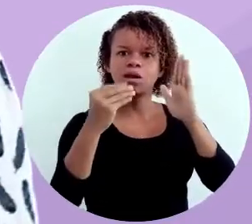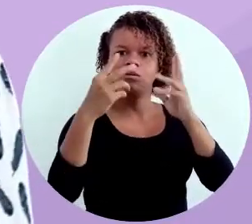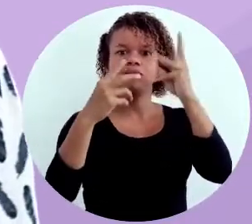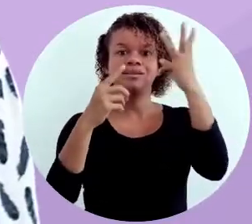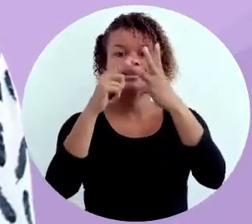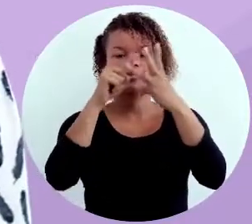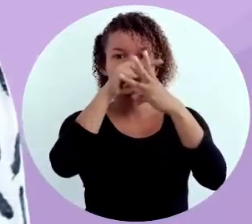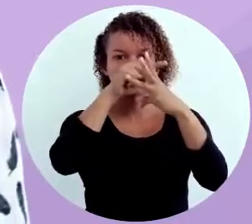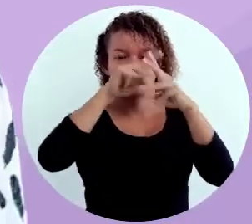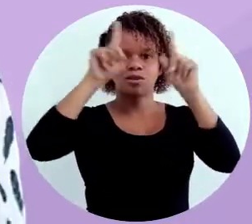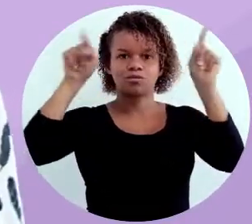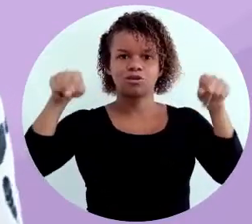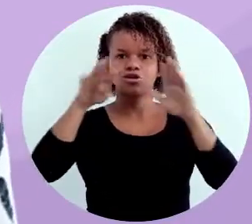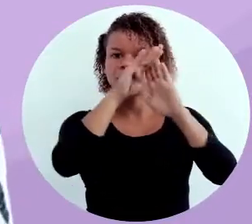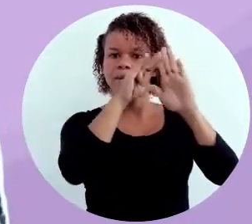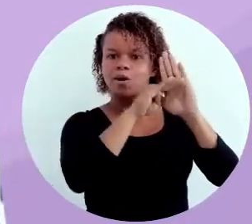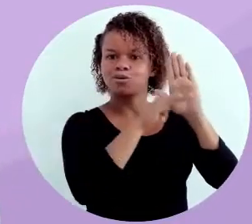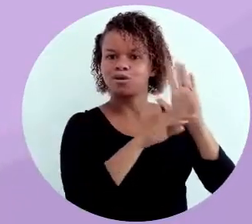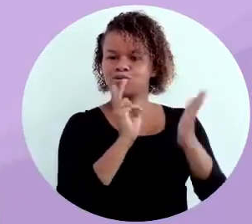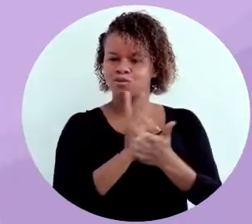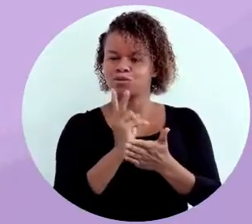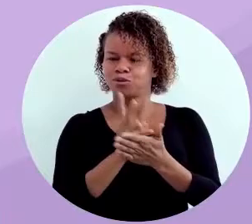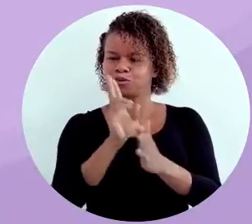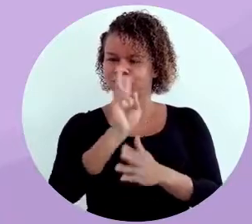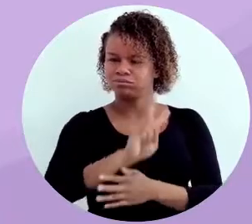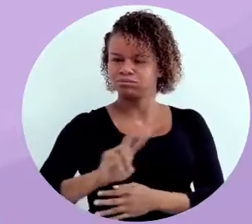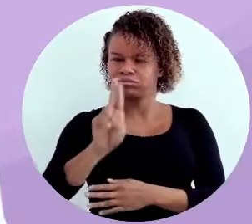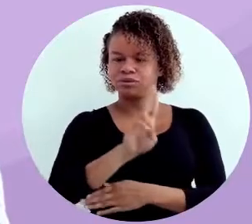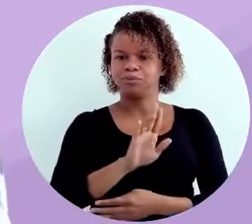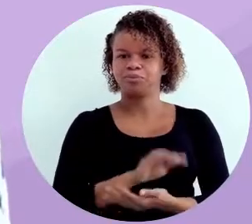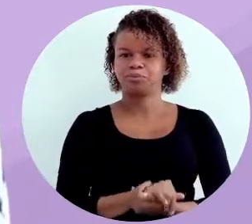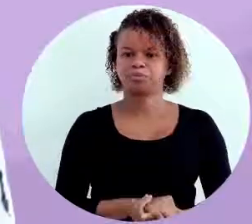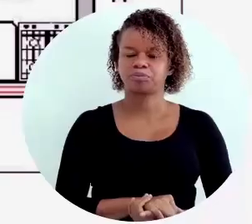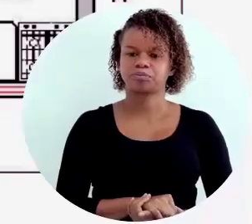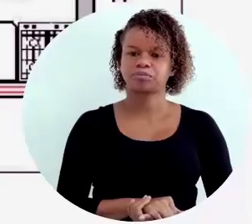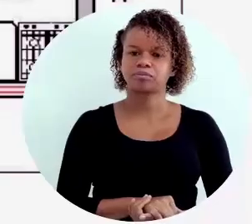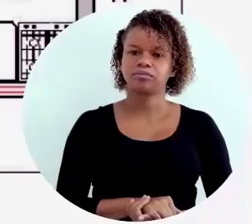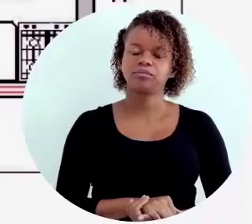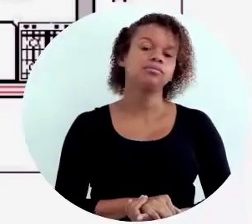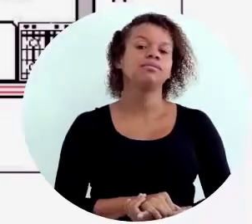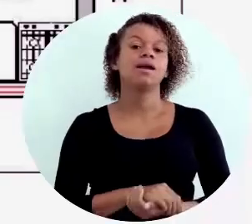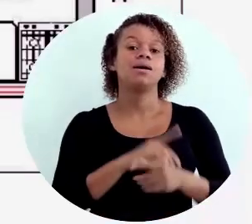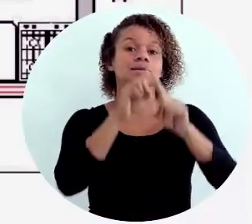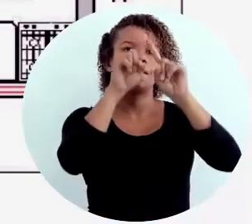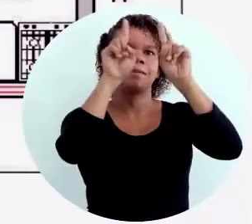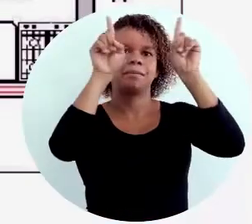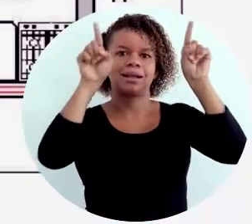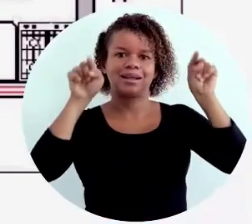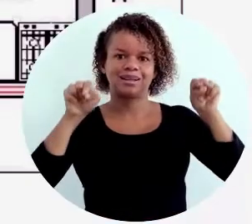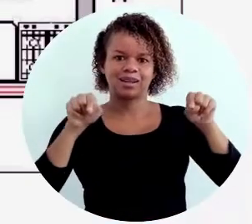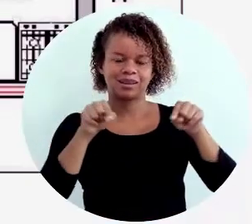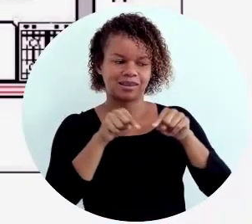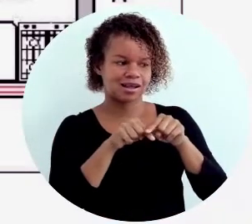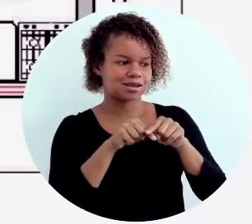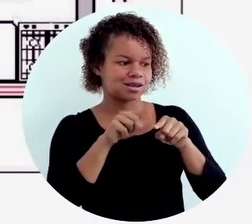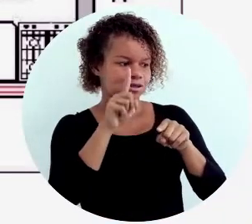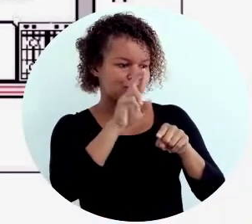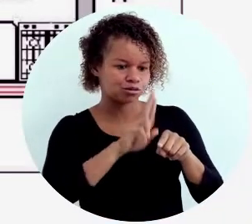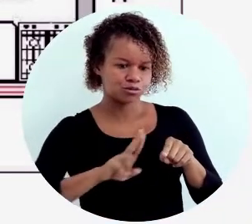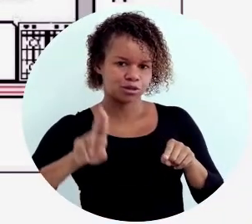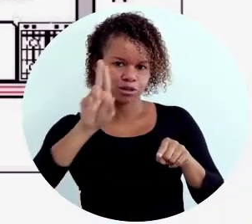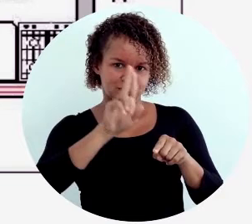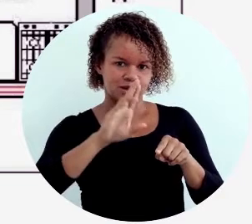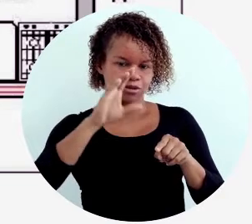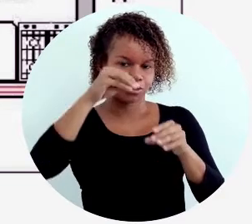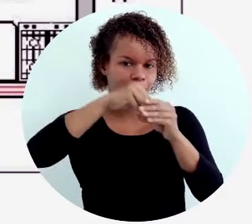tridimensional desse projeto. Vamos continuar então utilizando o SketchUp. Essa é a planta baixa que nós